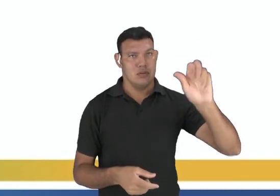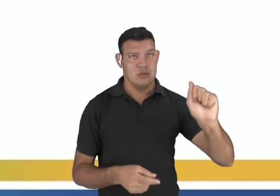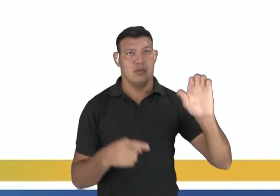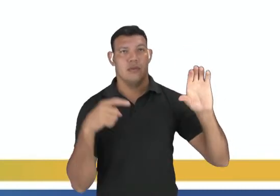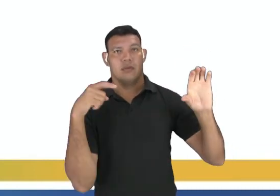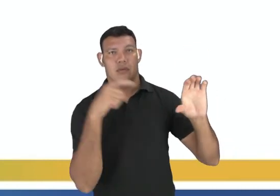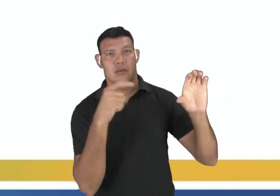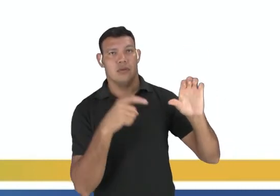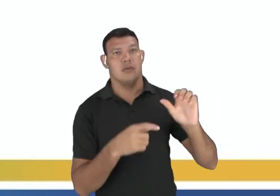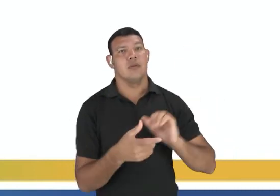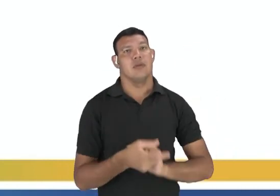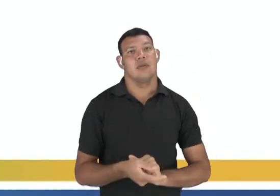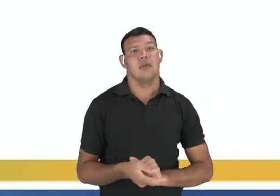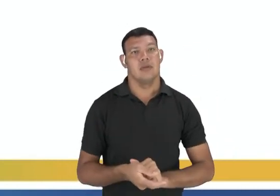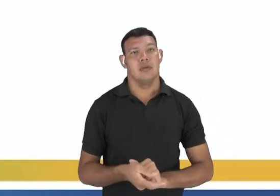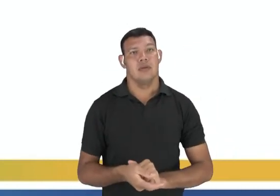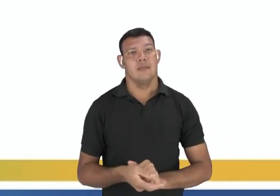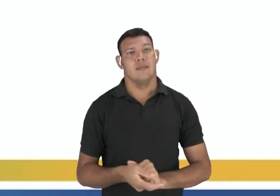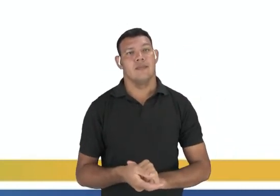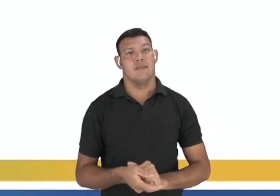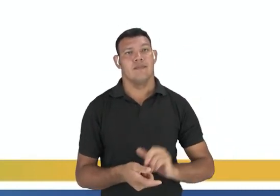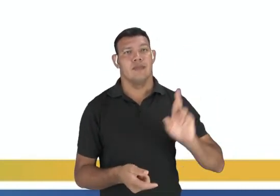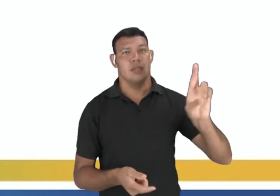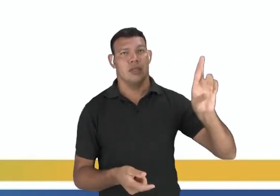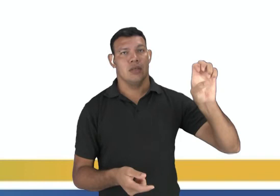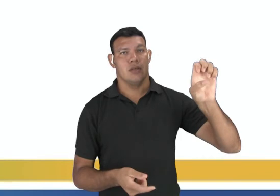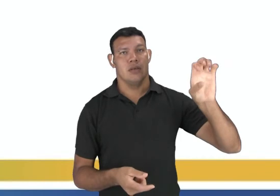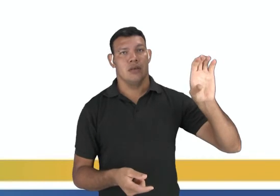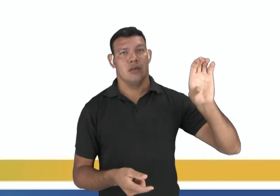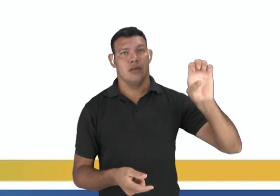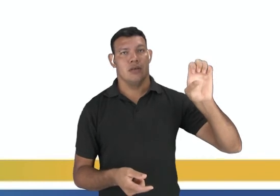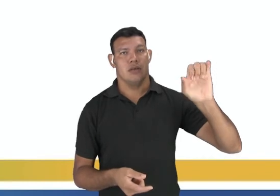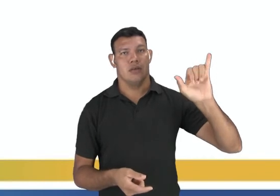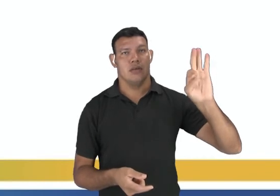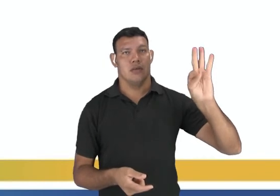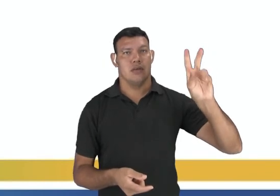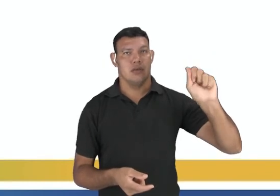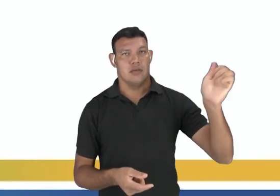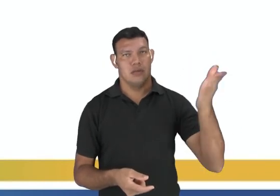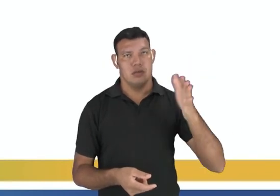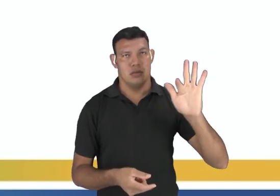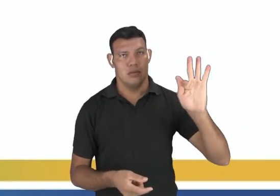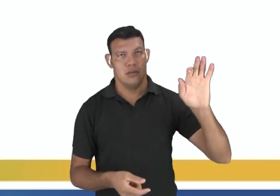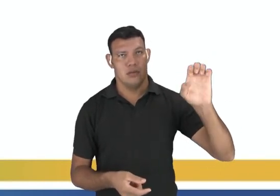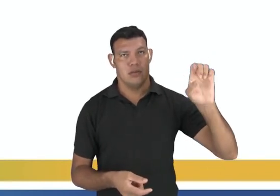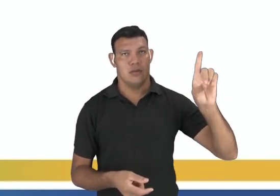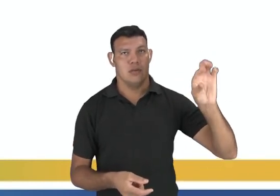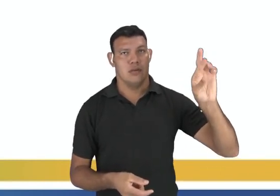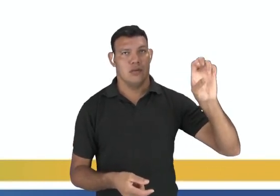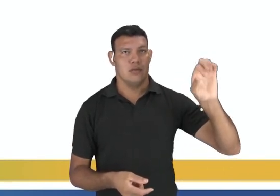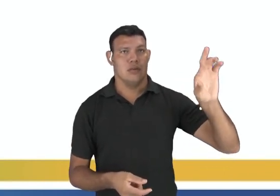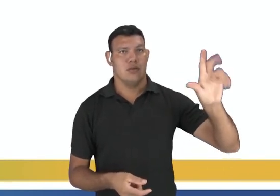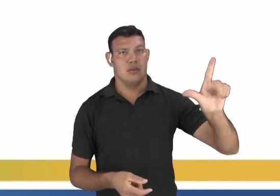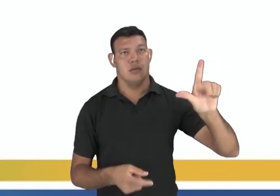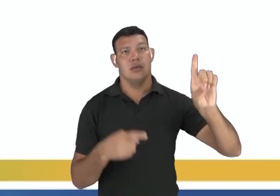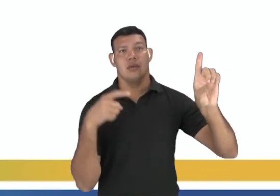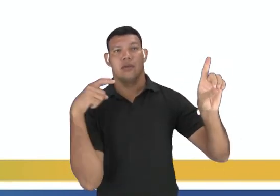C, Superintendência da Receita Federal, letra D, Superintendência